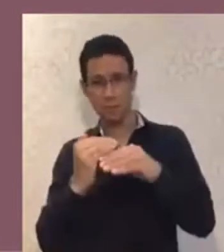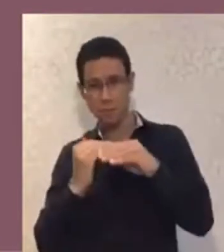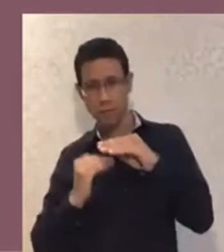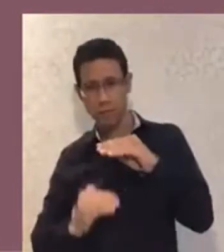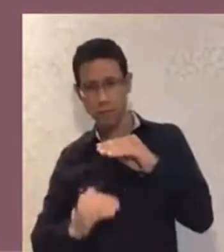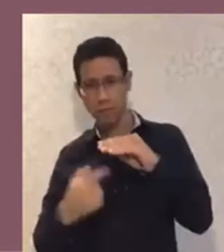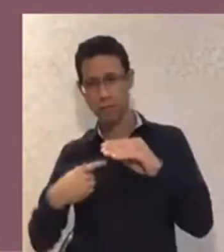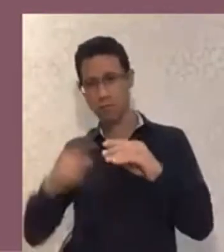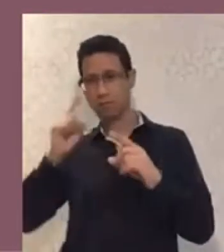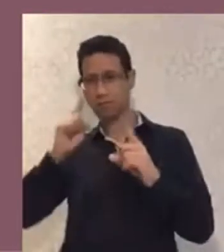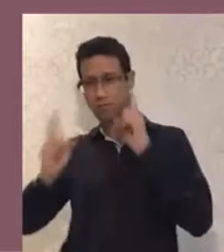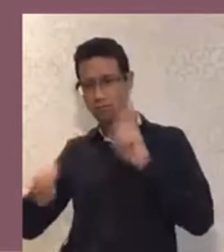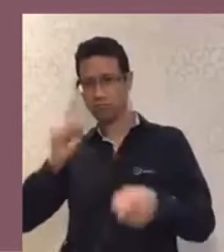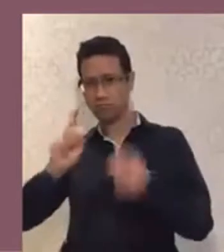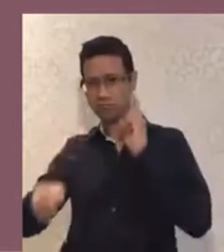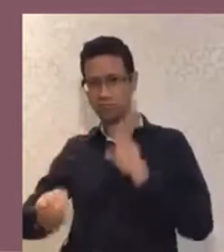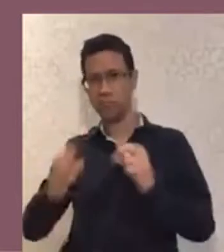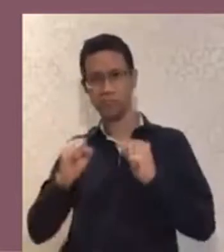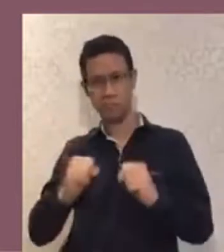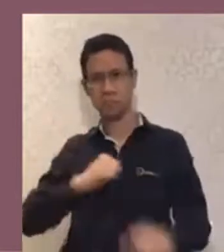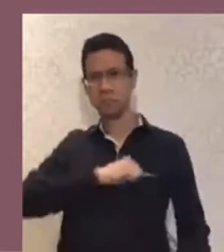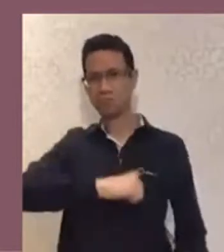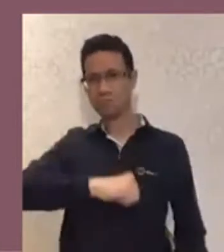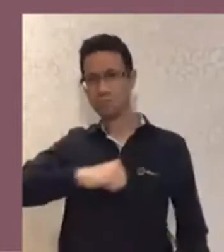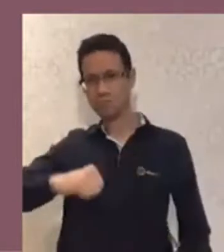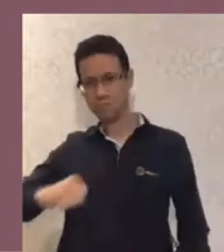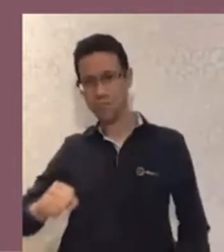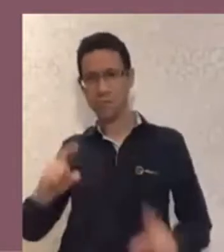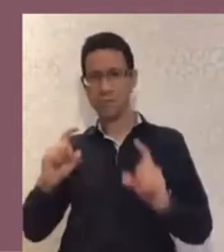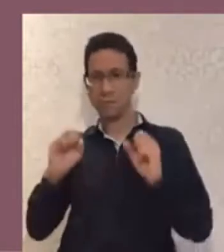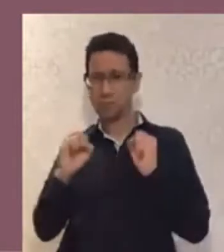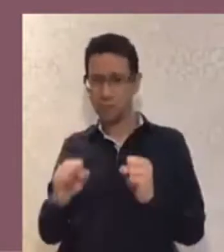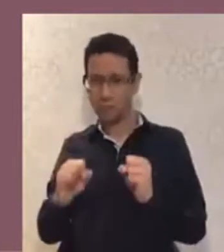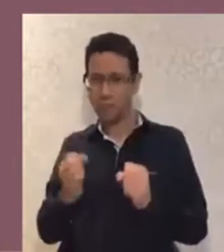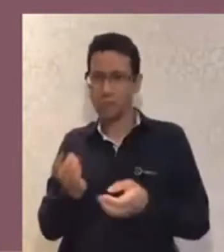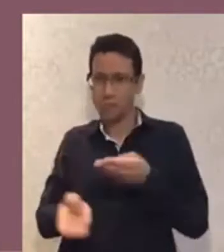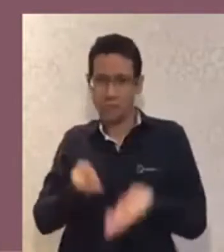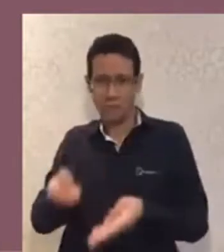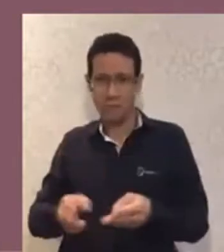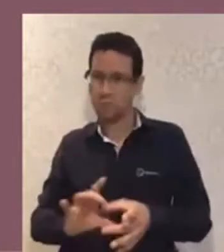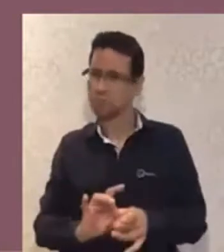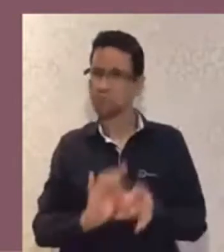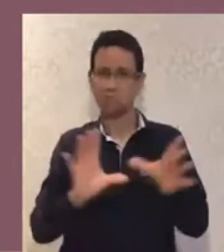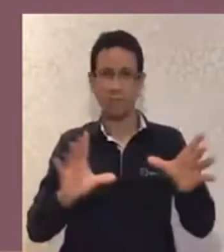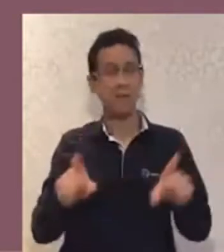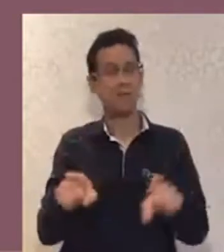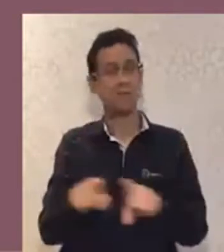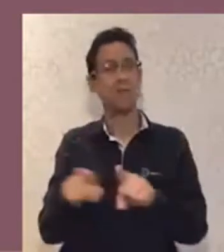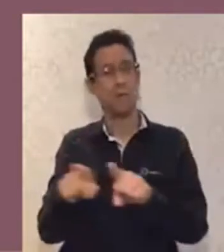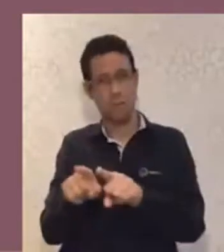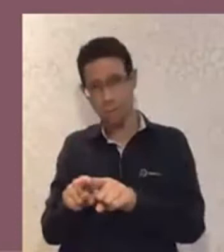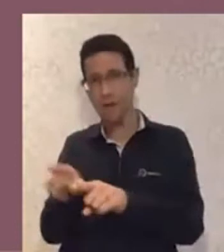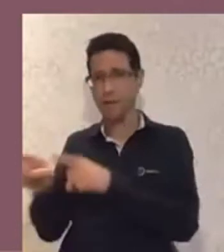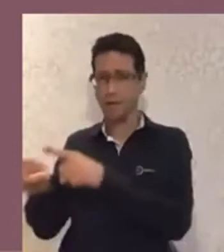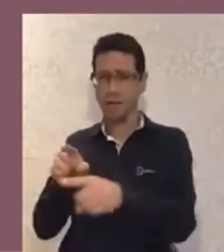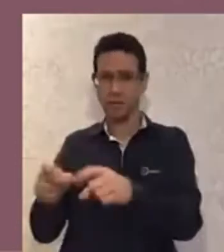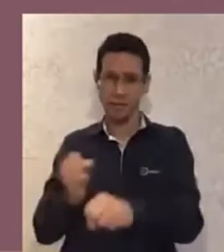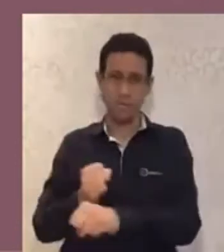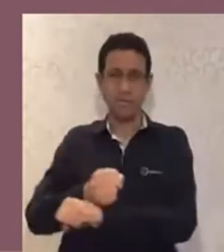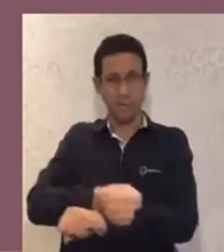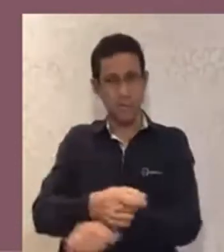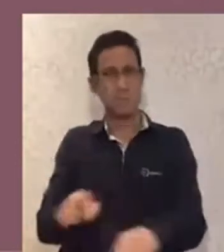vida ou morte sobre eles, como tinha, é claro, sobre os escravizados, uma vez que esses até nem